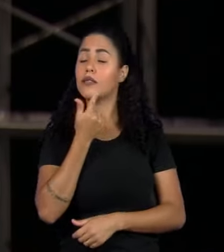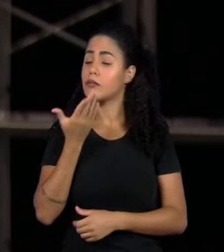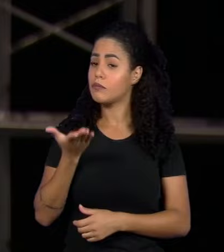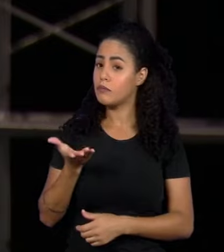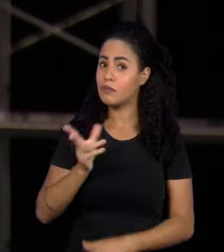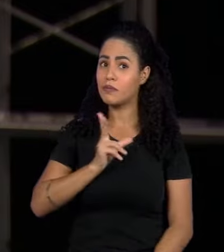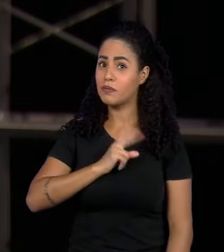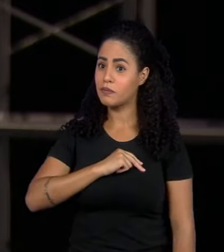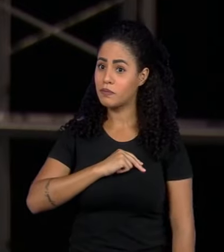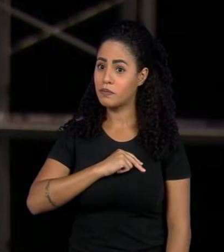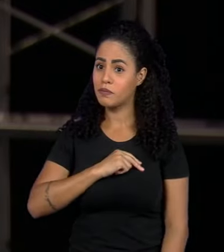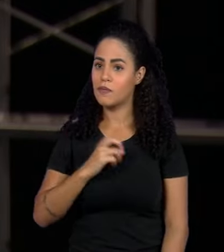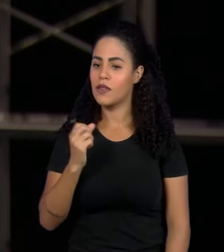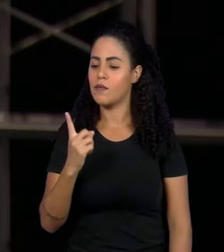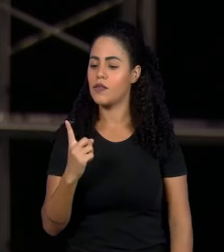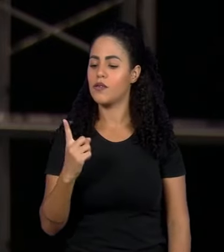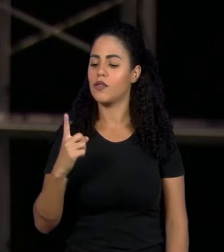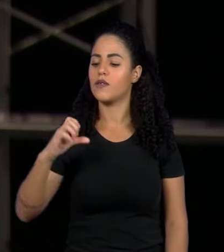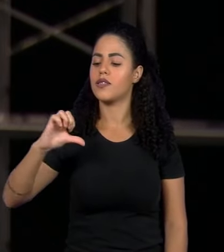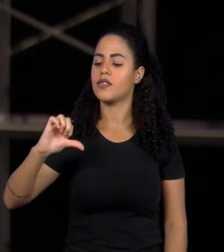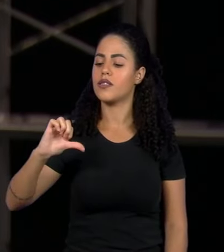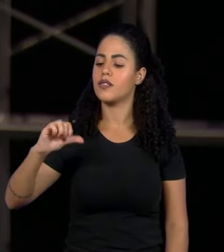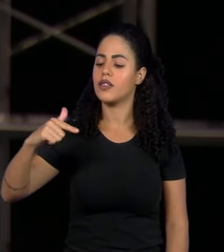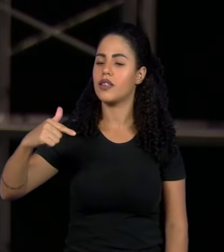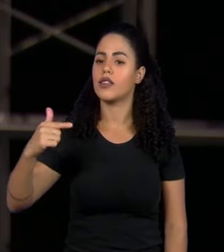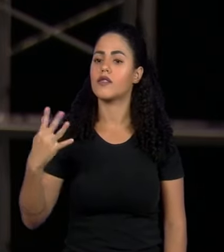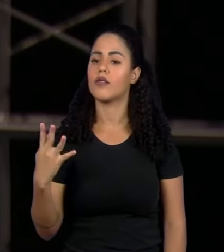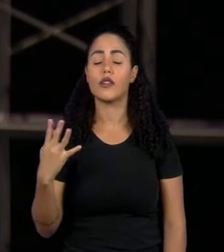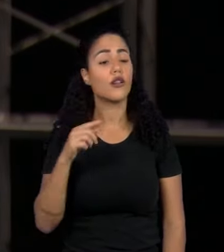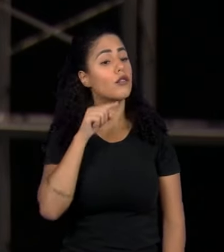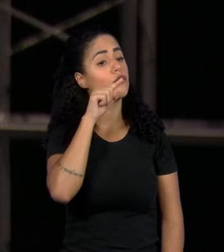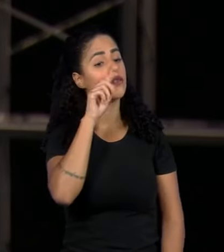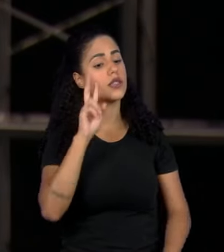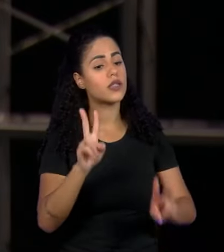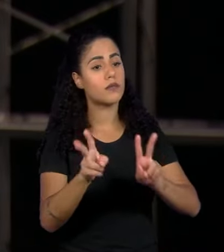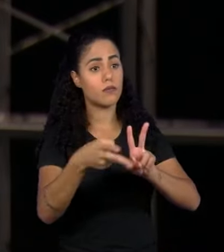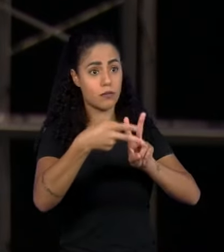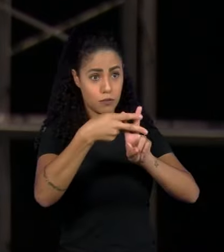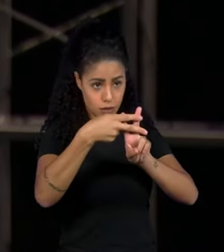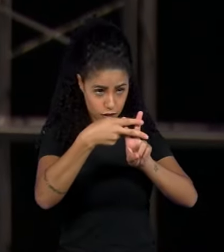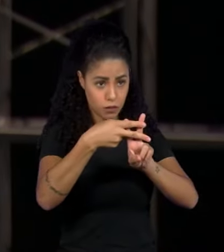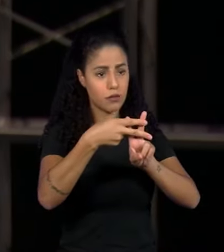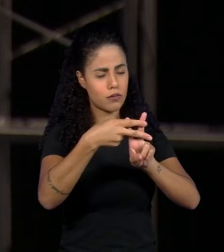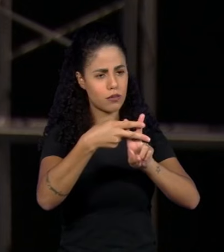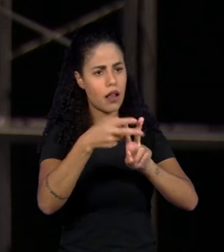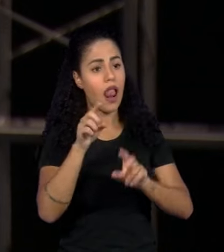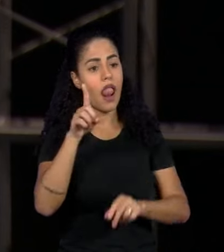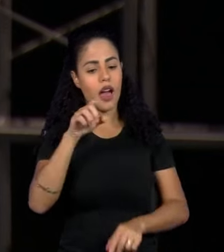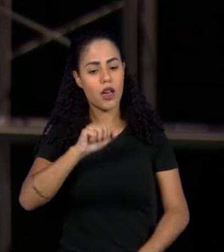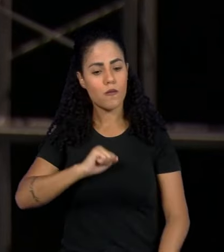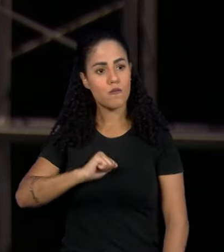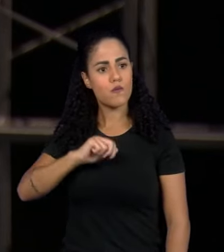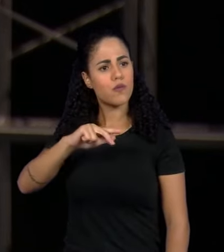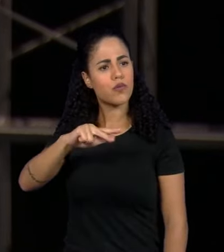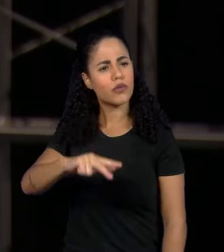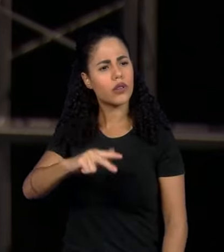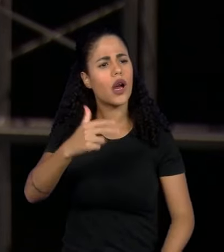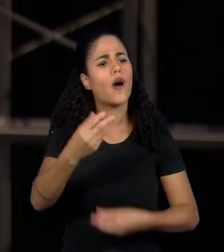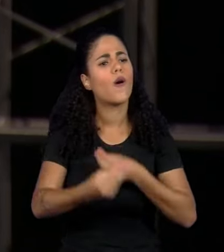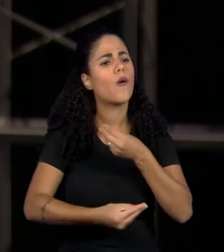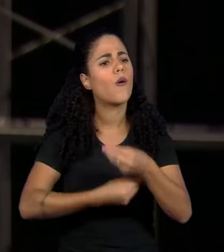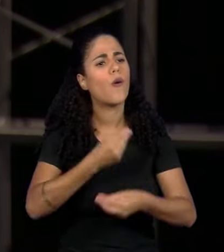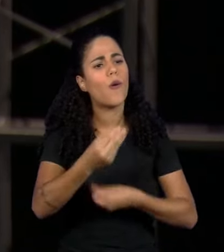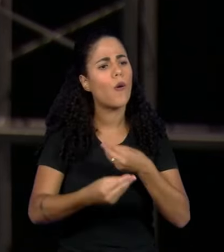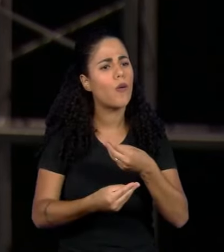Vamos voltar para 74. Você foi preso em 74, teve que se exilar em Portugal. E você chegou em Lisboa há